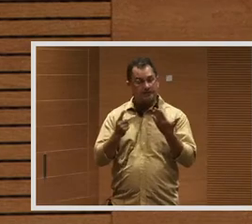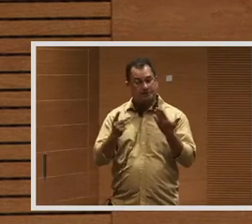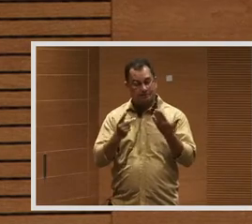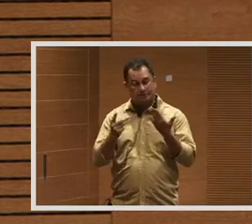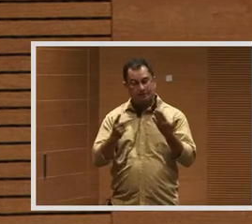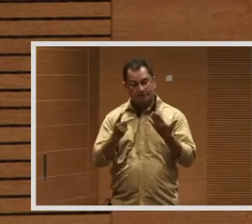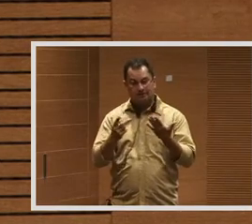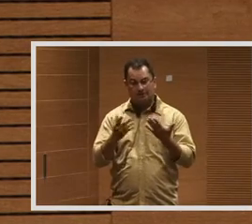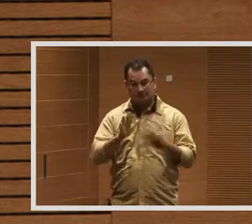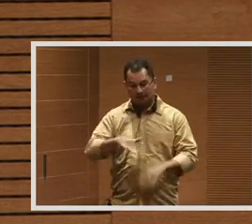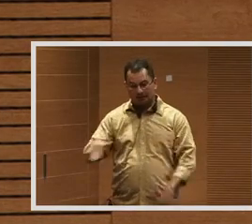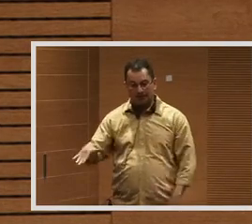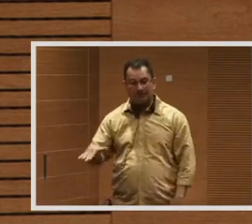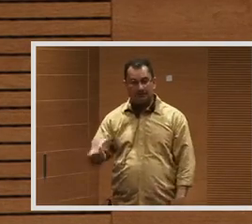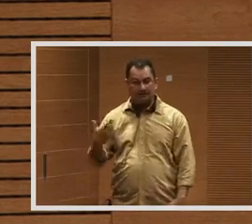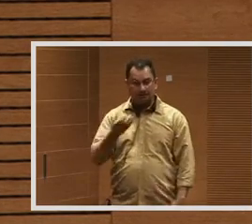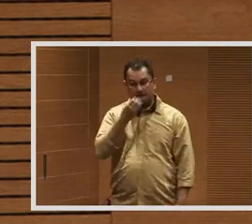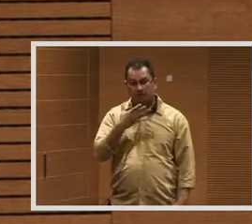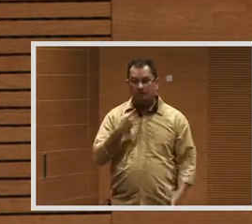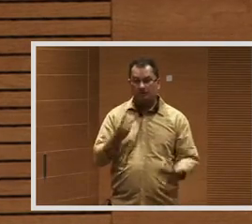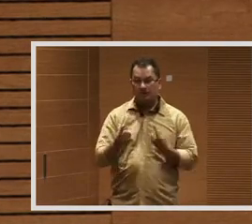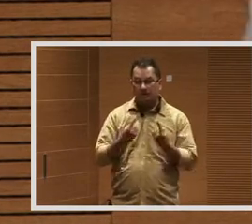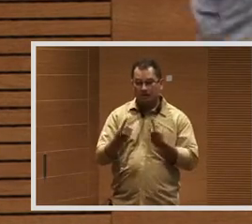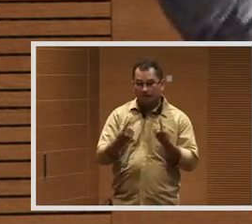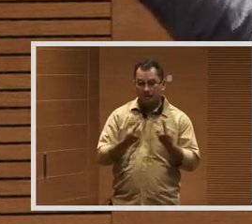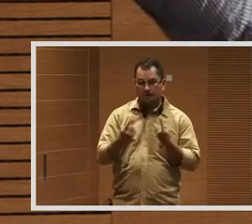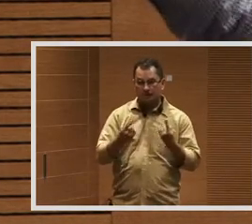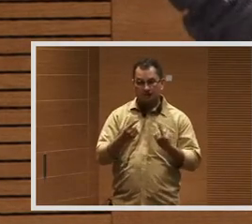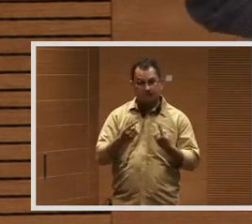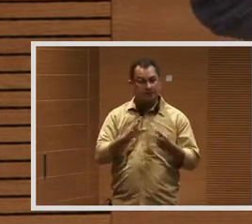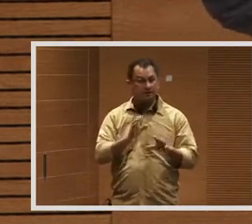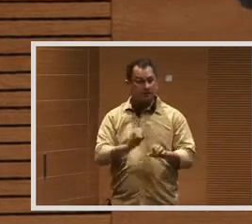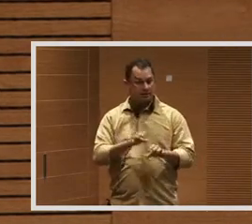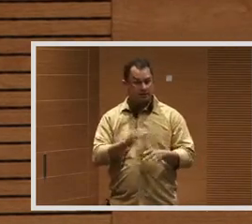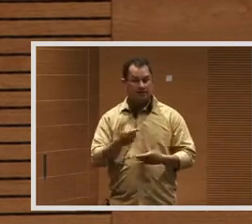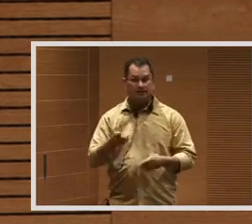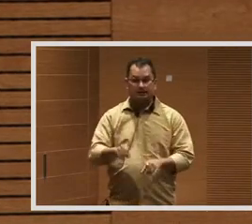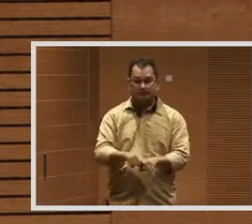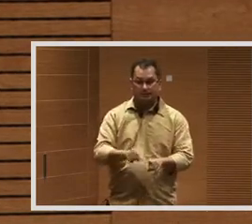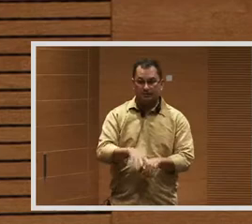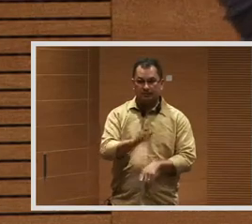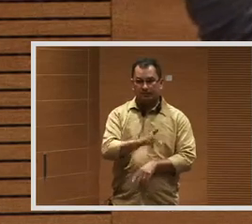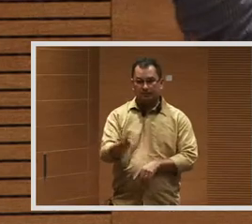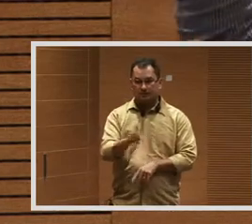tecida, um diálogo bom com a educação. Sou professor da faculdade,